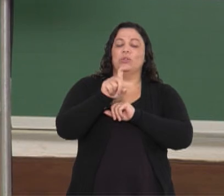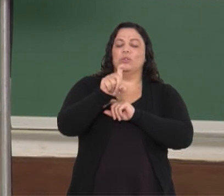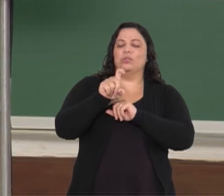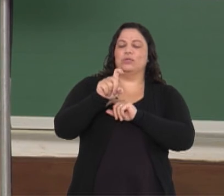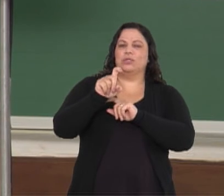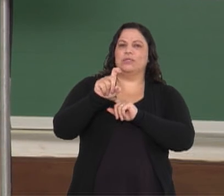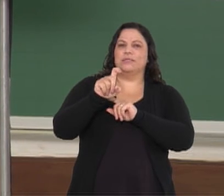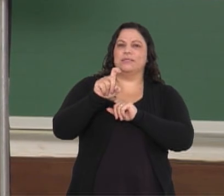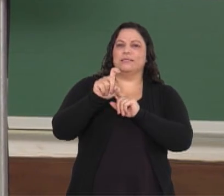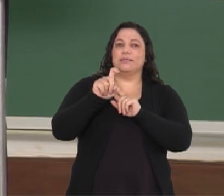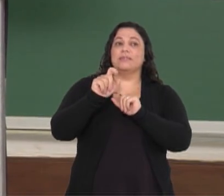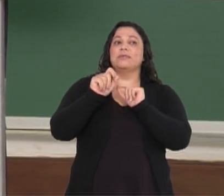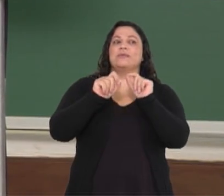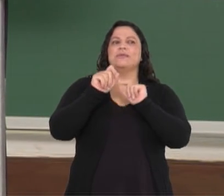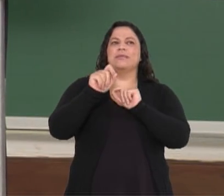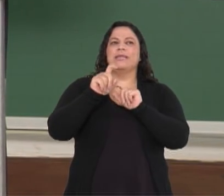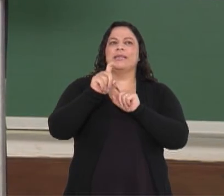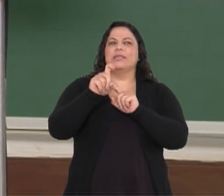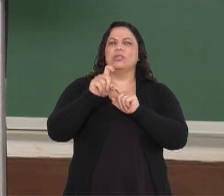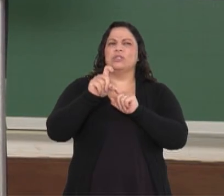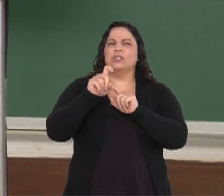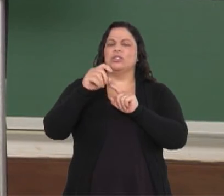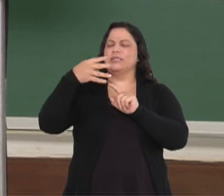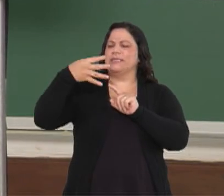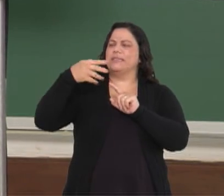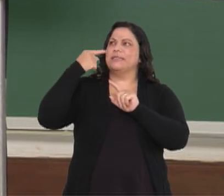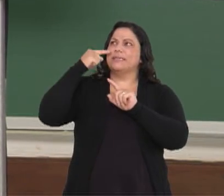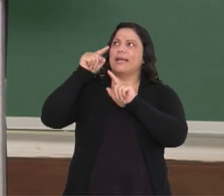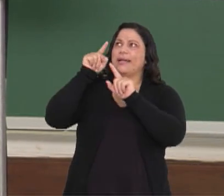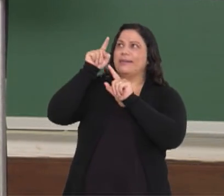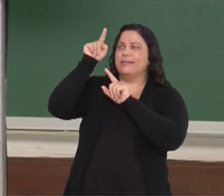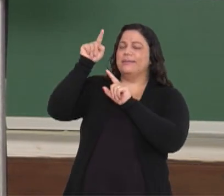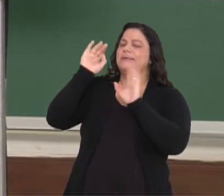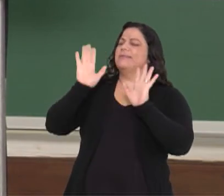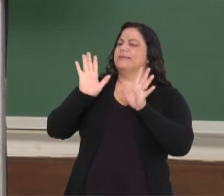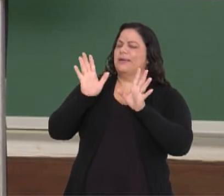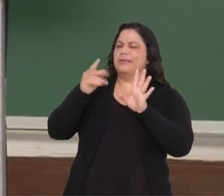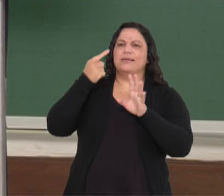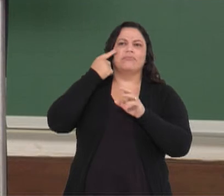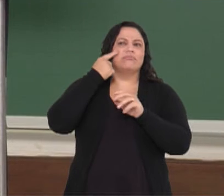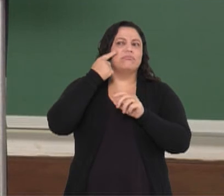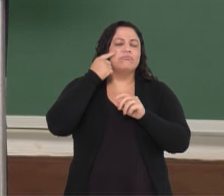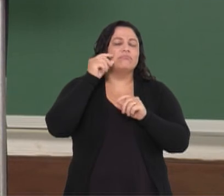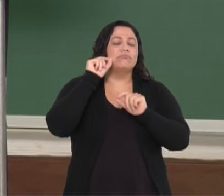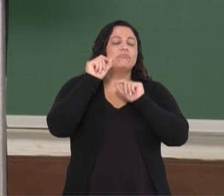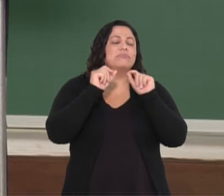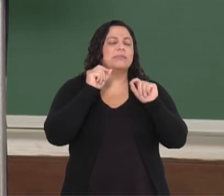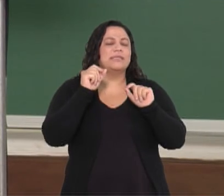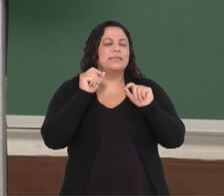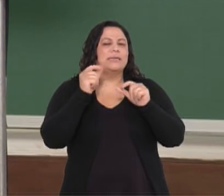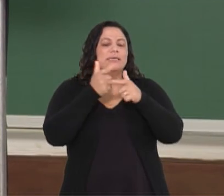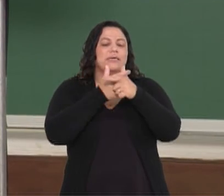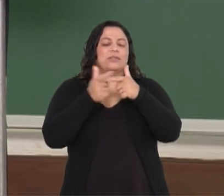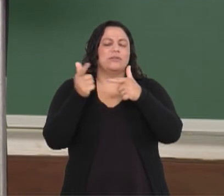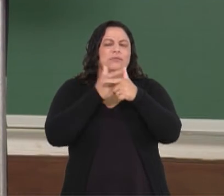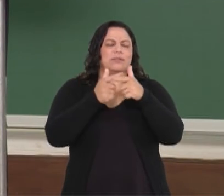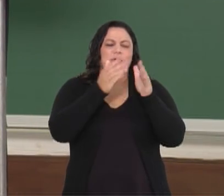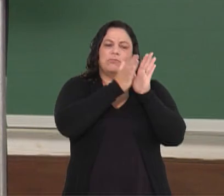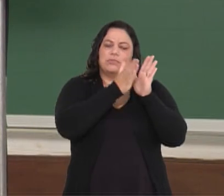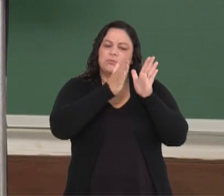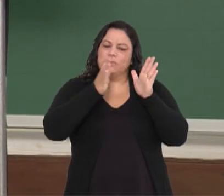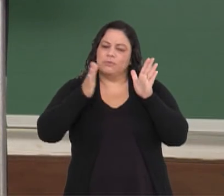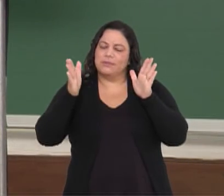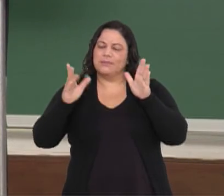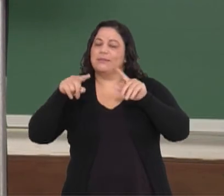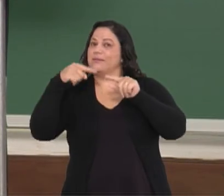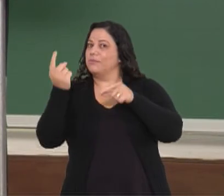polinômio x. Então, nós já temos aqui uma facilidade para entender a divisão. Sigam o passo a passo. Eu